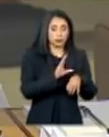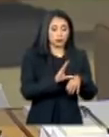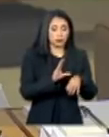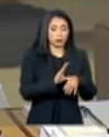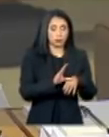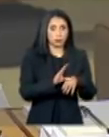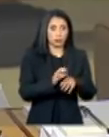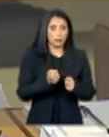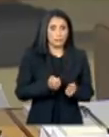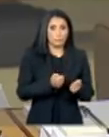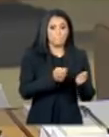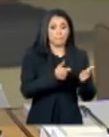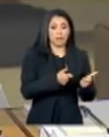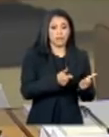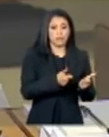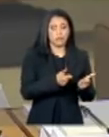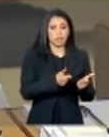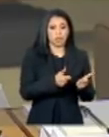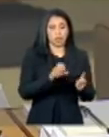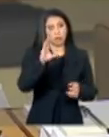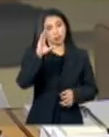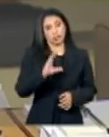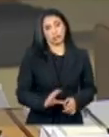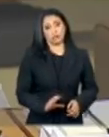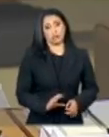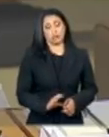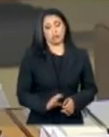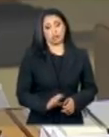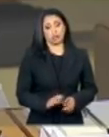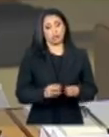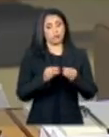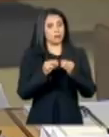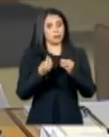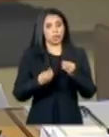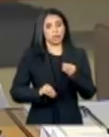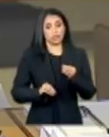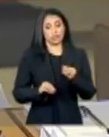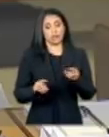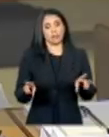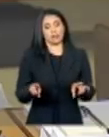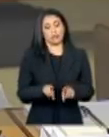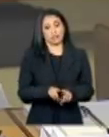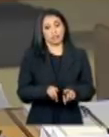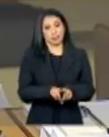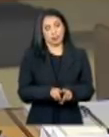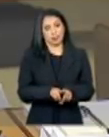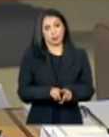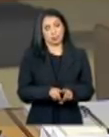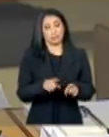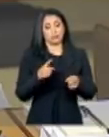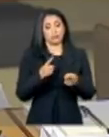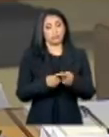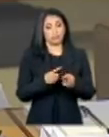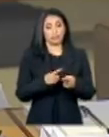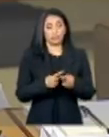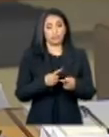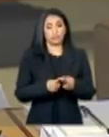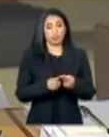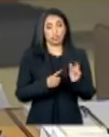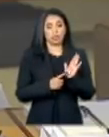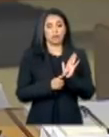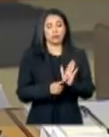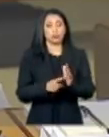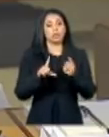o cidadão de modo a prejudicá lo como o se mostra o artigo